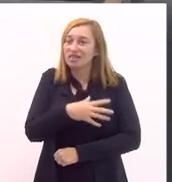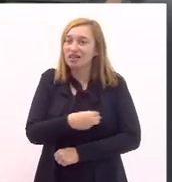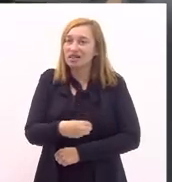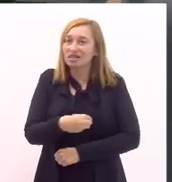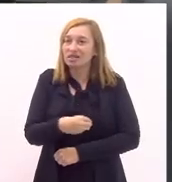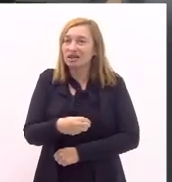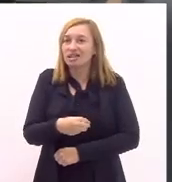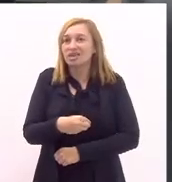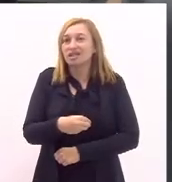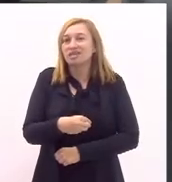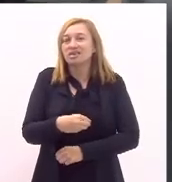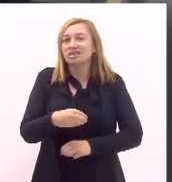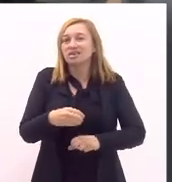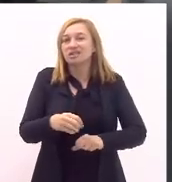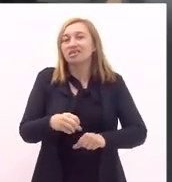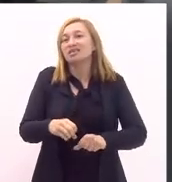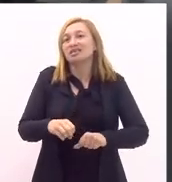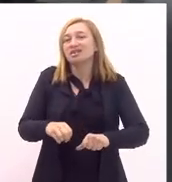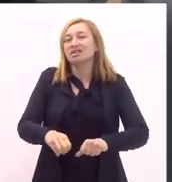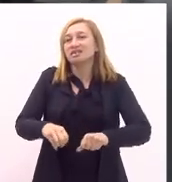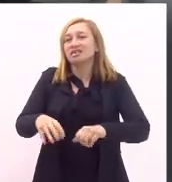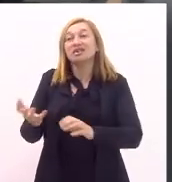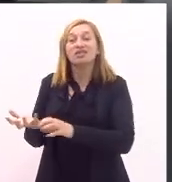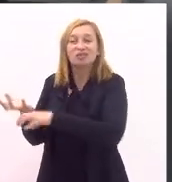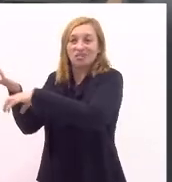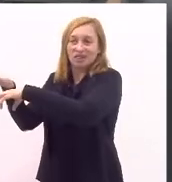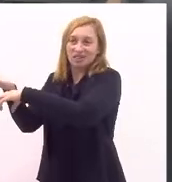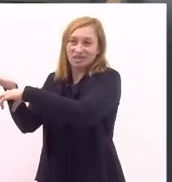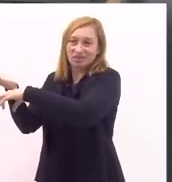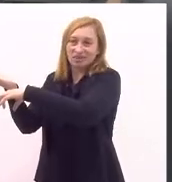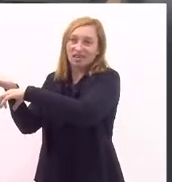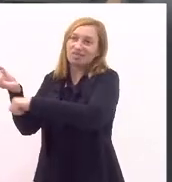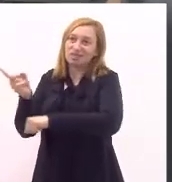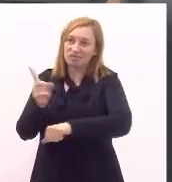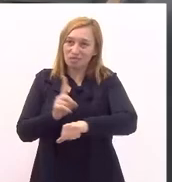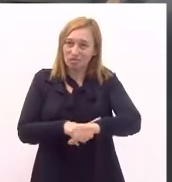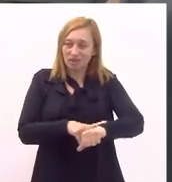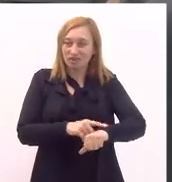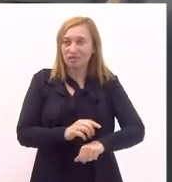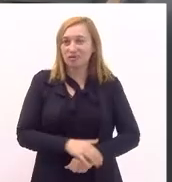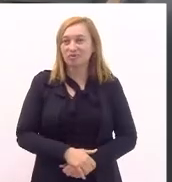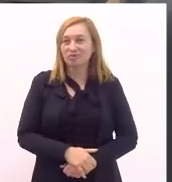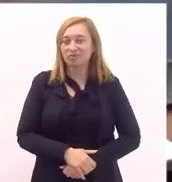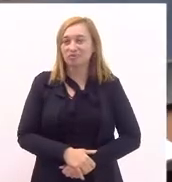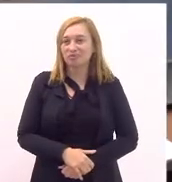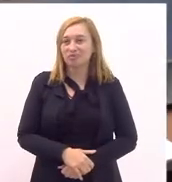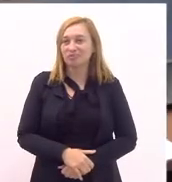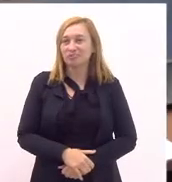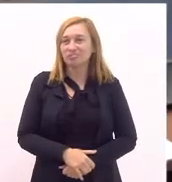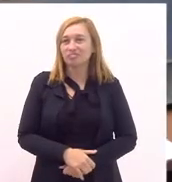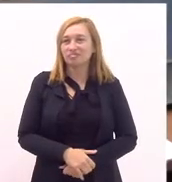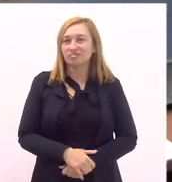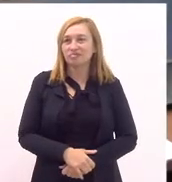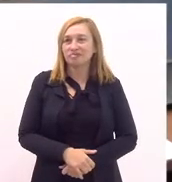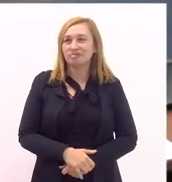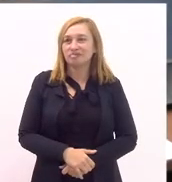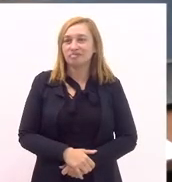presidindo o Congresso Nacional Constituinte E aí